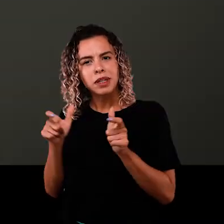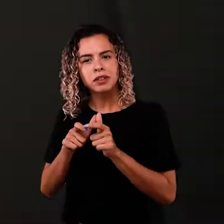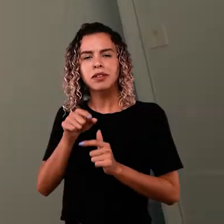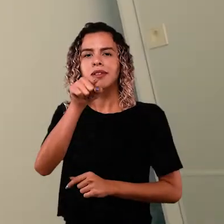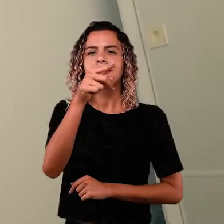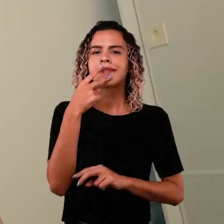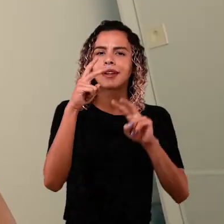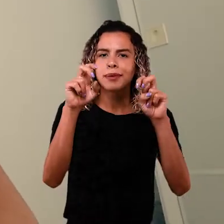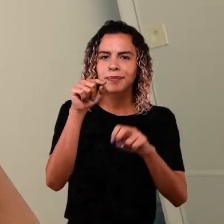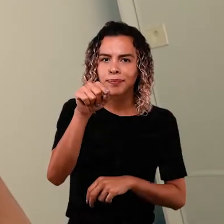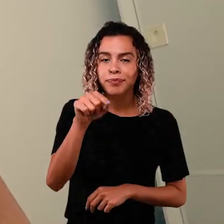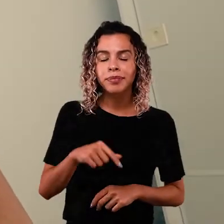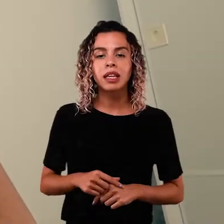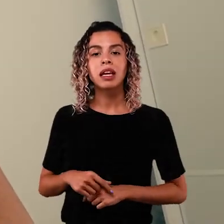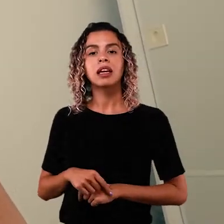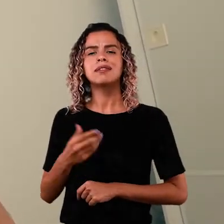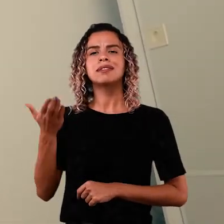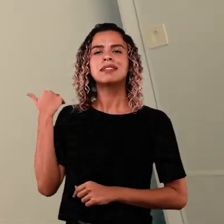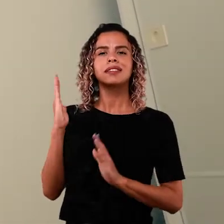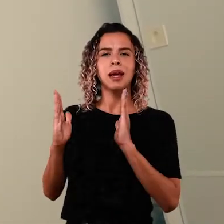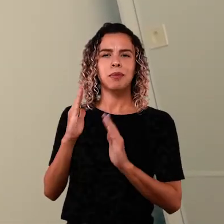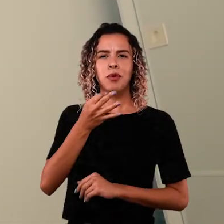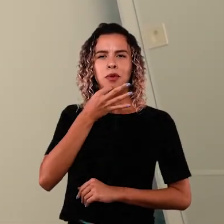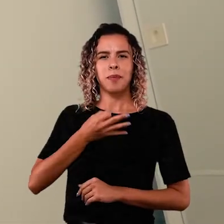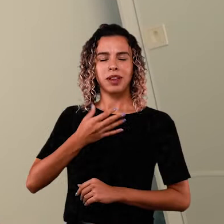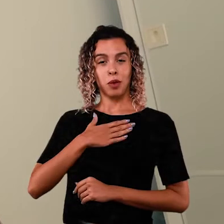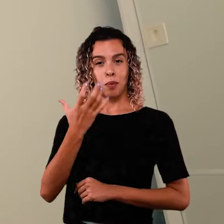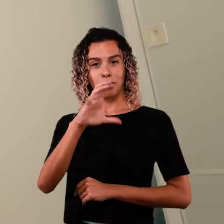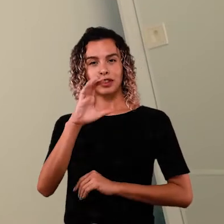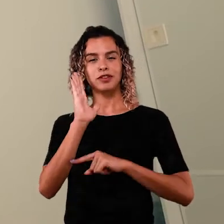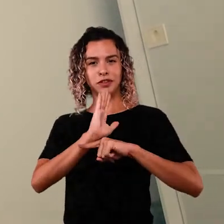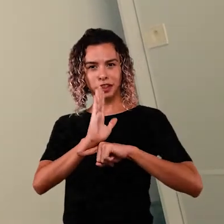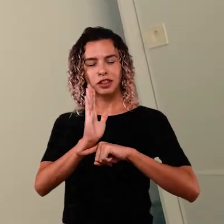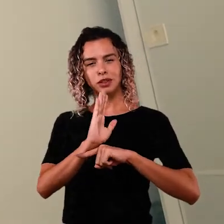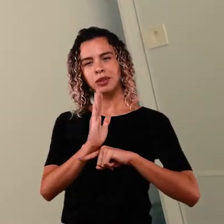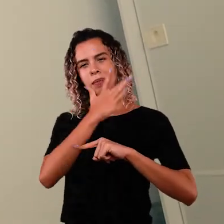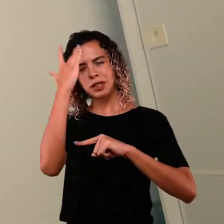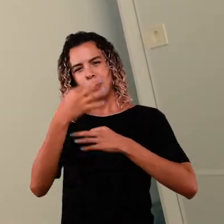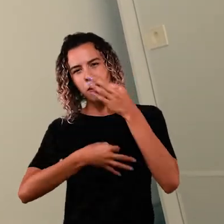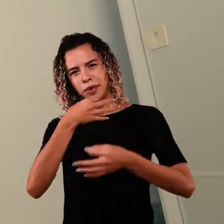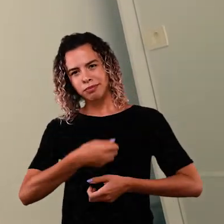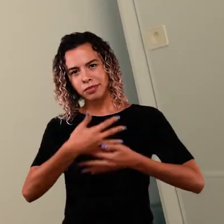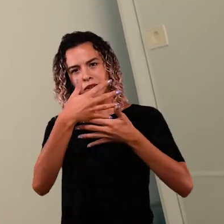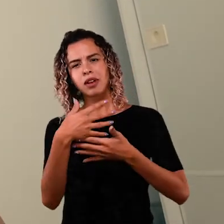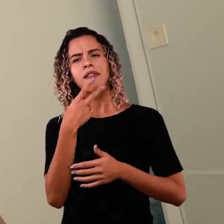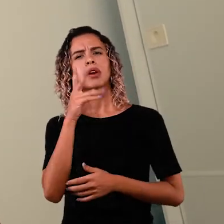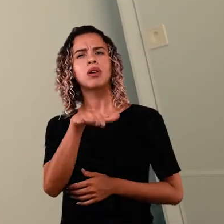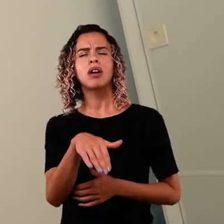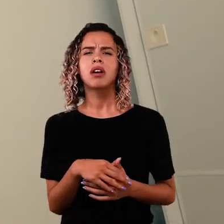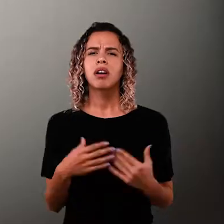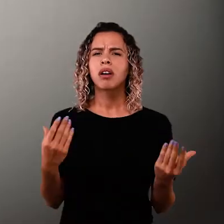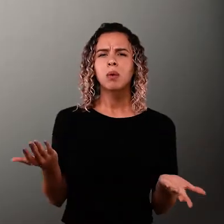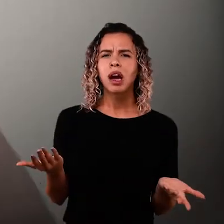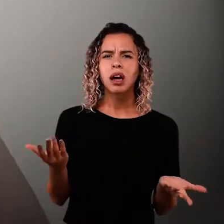né? Inclusive, você falou isso agora. Poliana. Uns tempos atrás eu recebi esse comentário, né? Em um dos meus vídeos que eu havia postado nas minhas redes sociais, comentaram